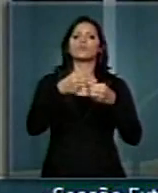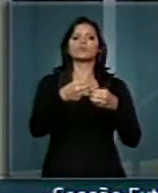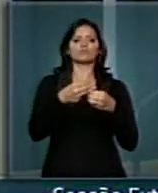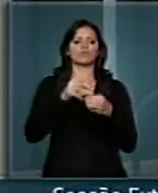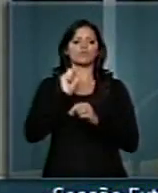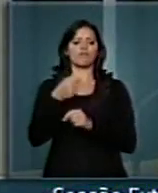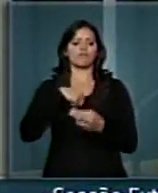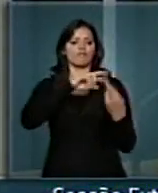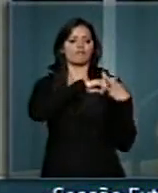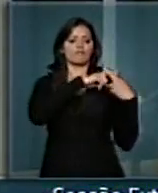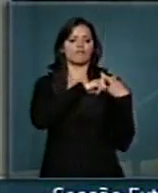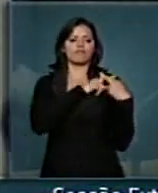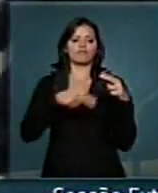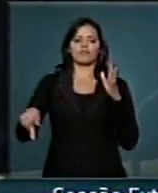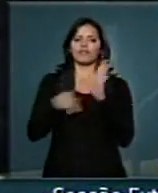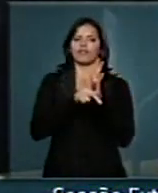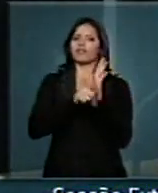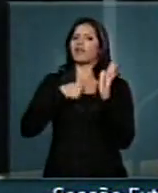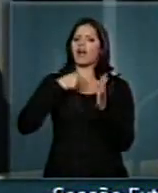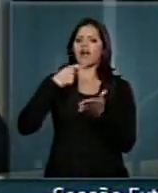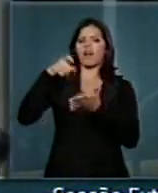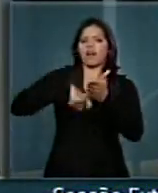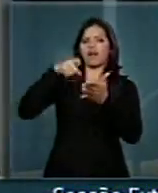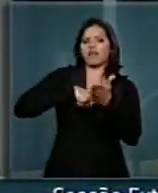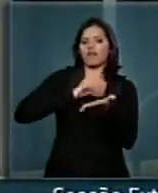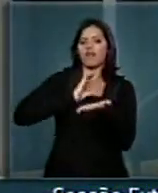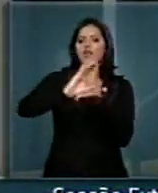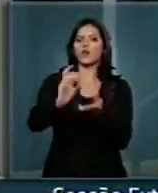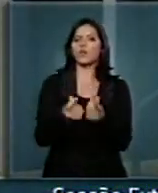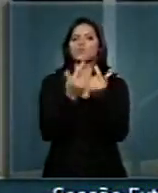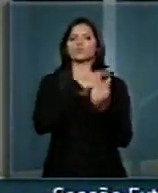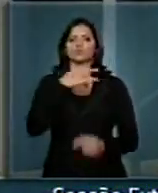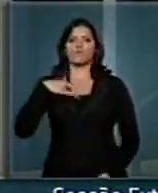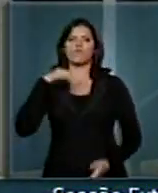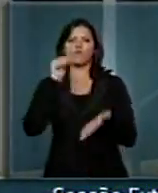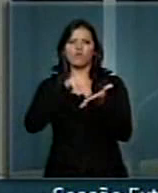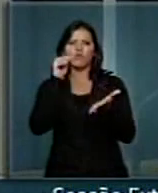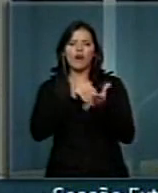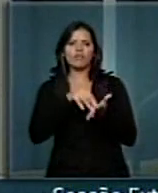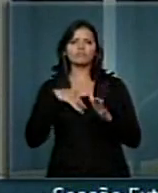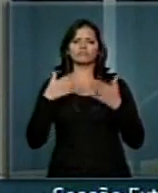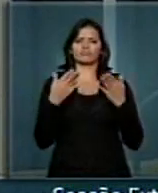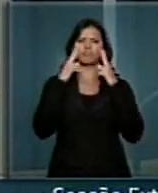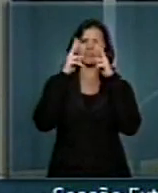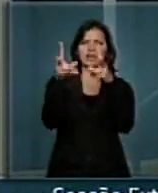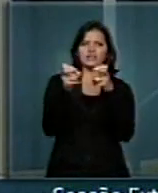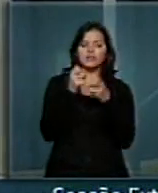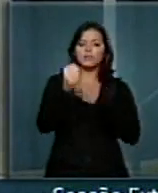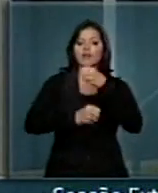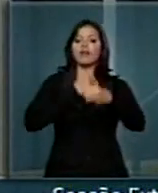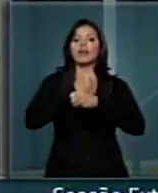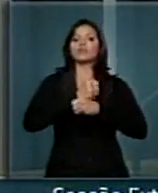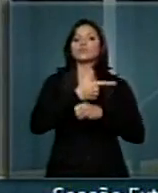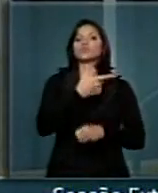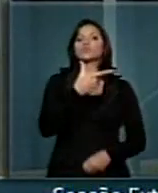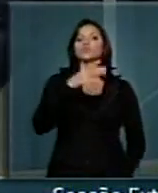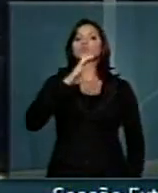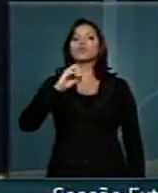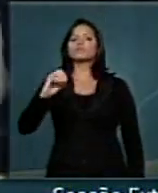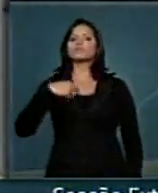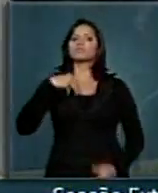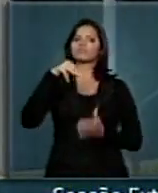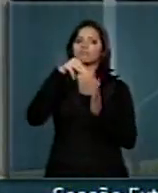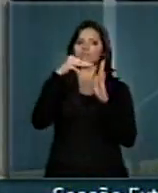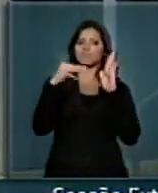a responsabilidade por não aplicar recursos na saúde. Vejam que a partir do ano de 2000, quando a